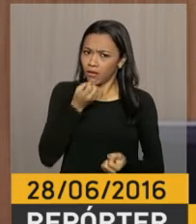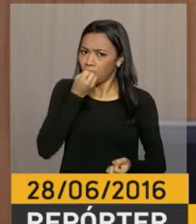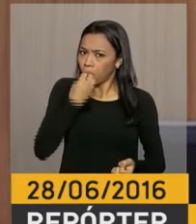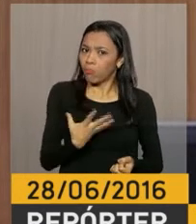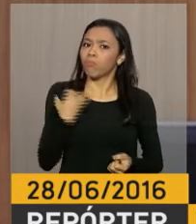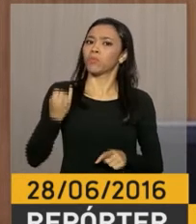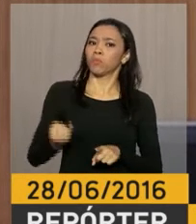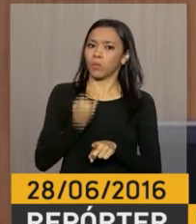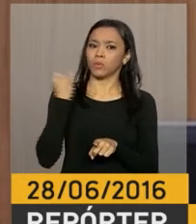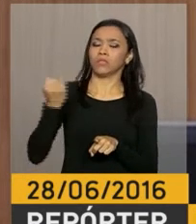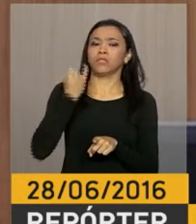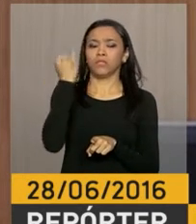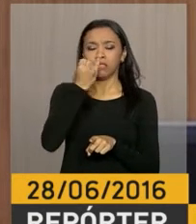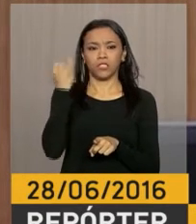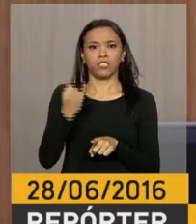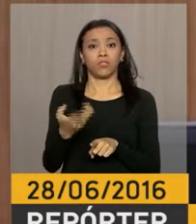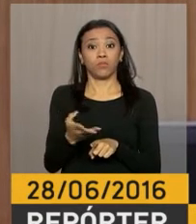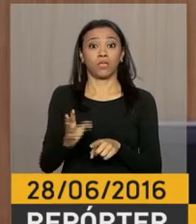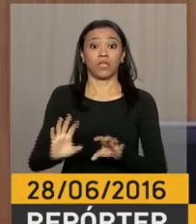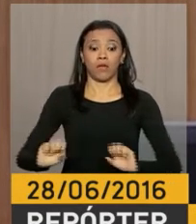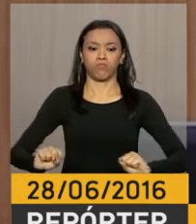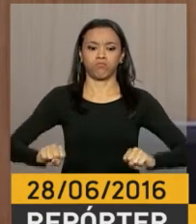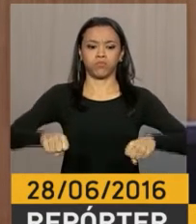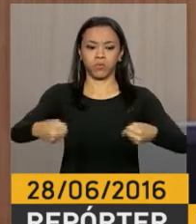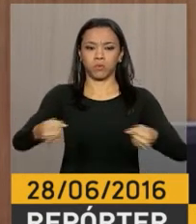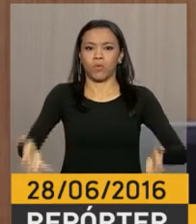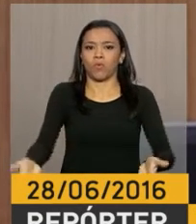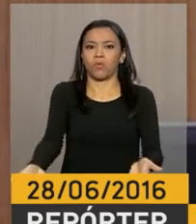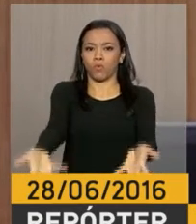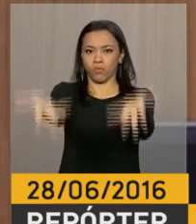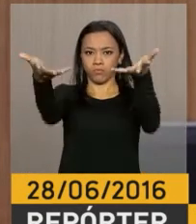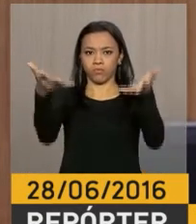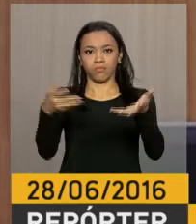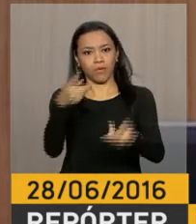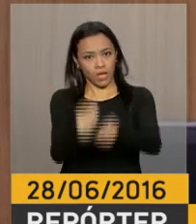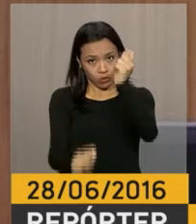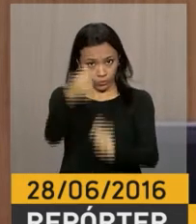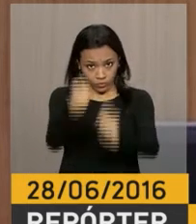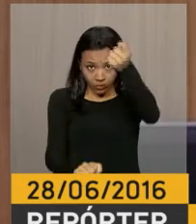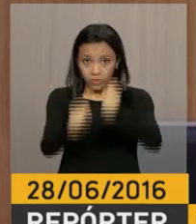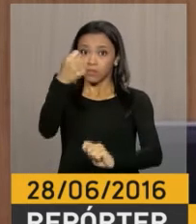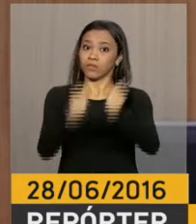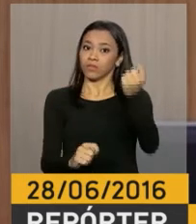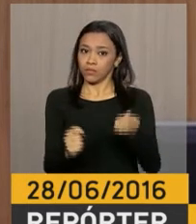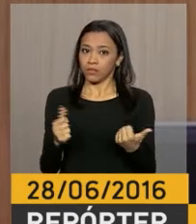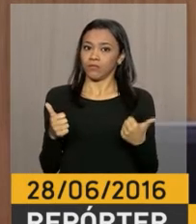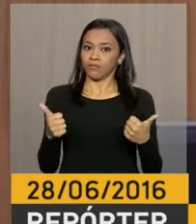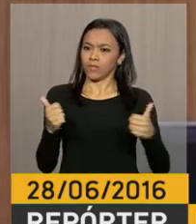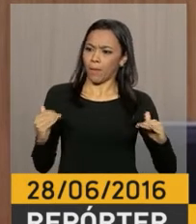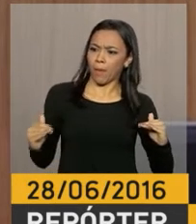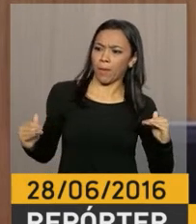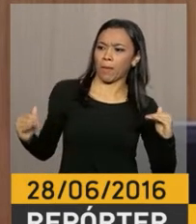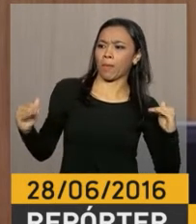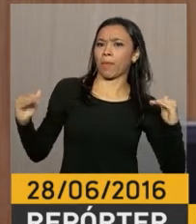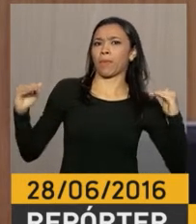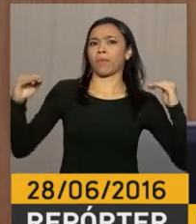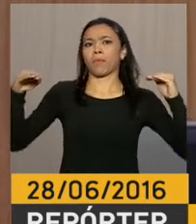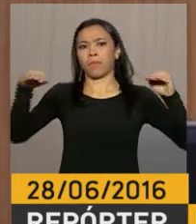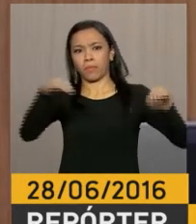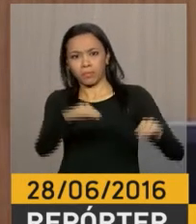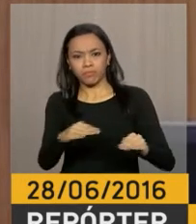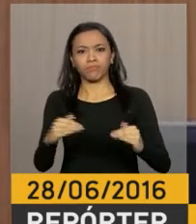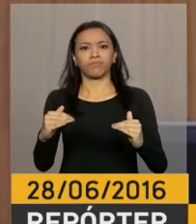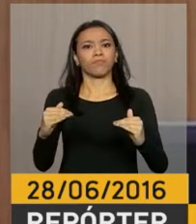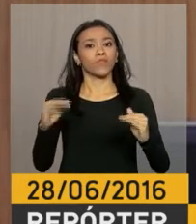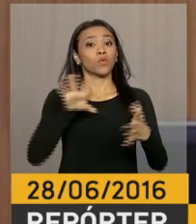ponto de vista de alavancagem da produção industrial, ou seja, maior competitividade da indústria, a despeito de um